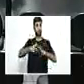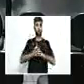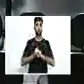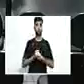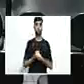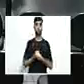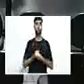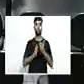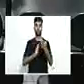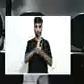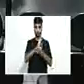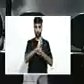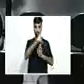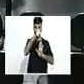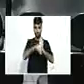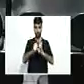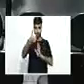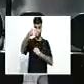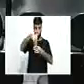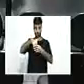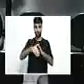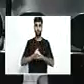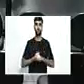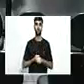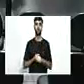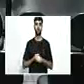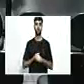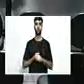estão projeto aprovado em primeira votação